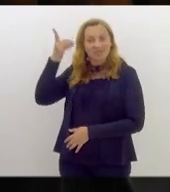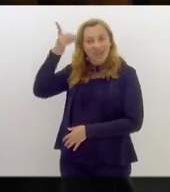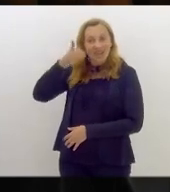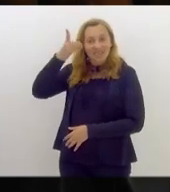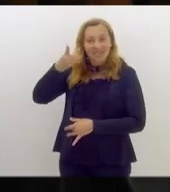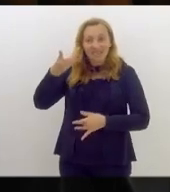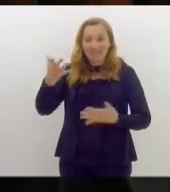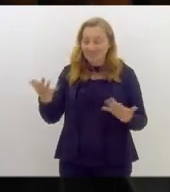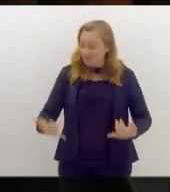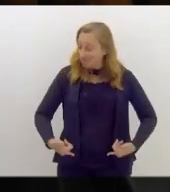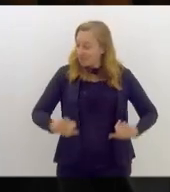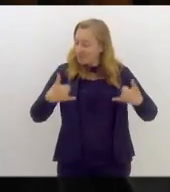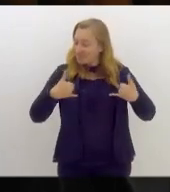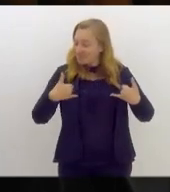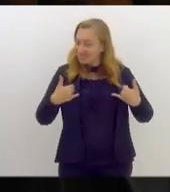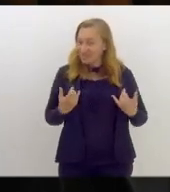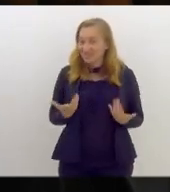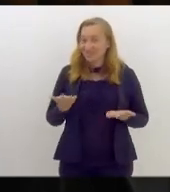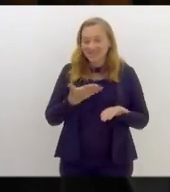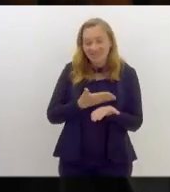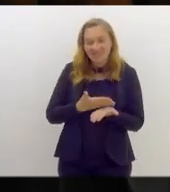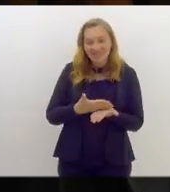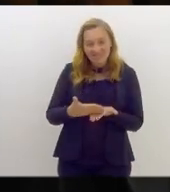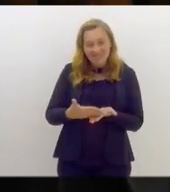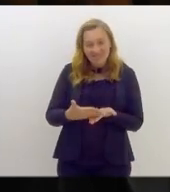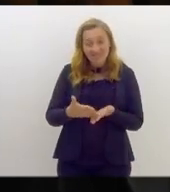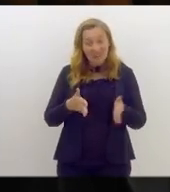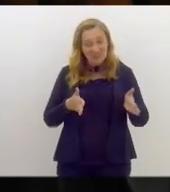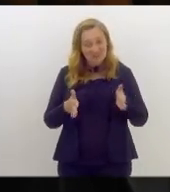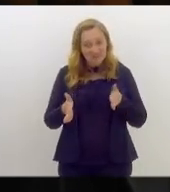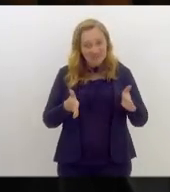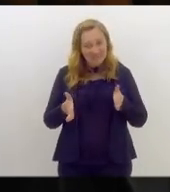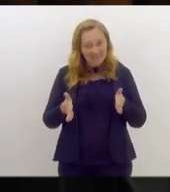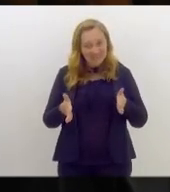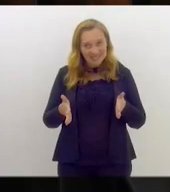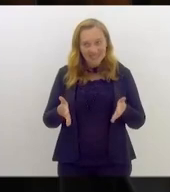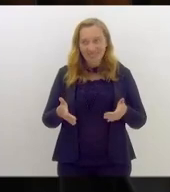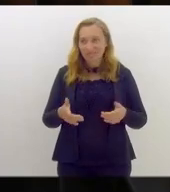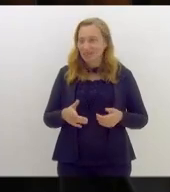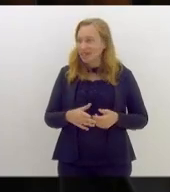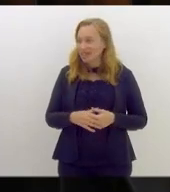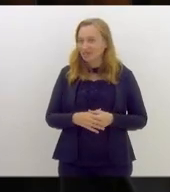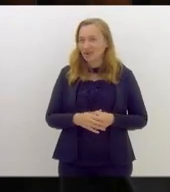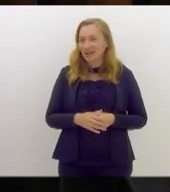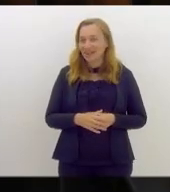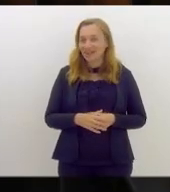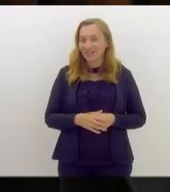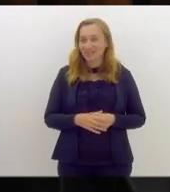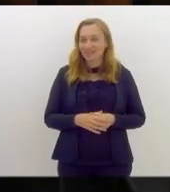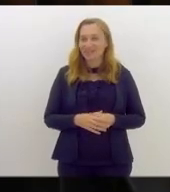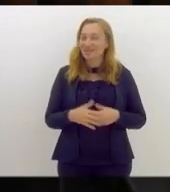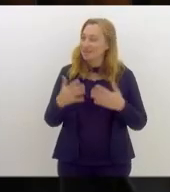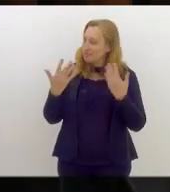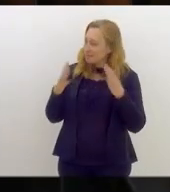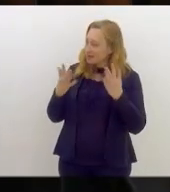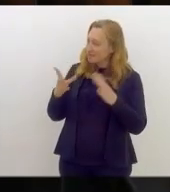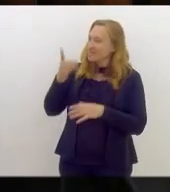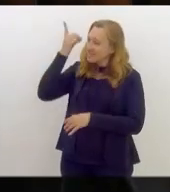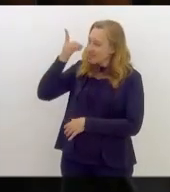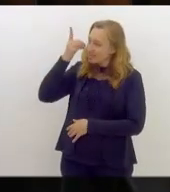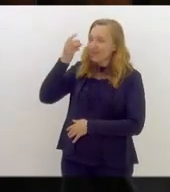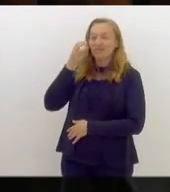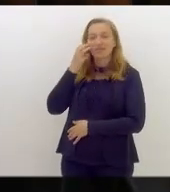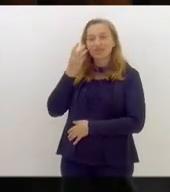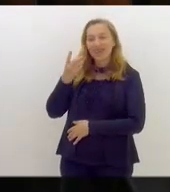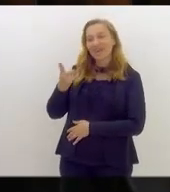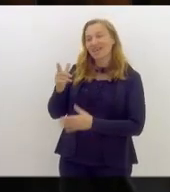coordenando o nosso expediente Inicial queria cumprimentar Deputado valdeck